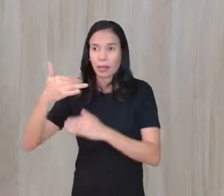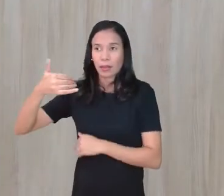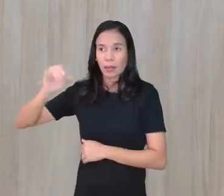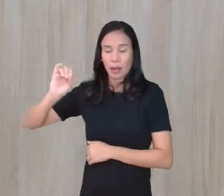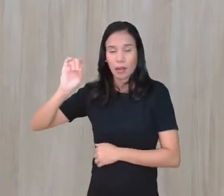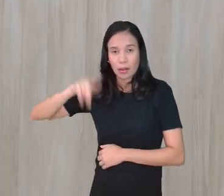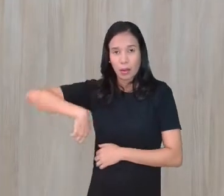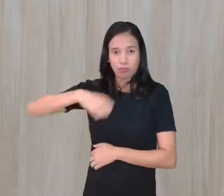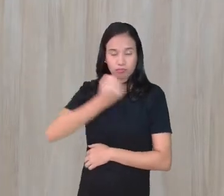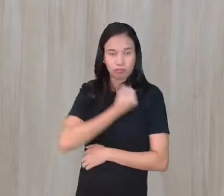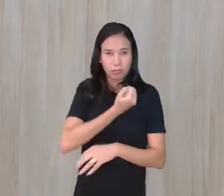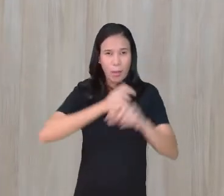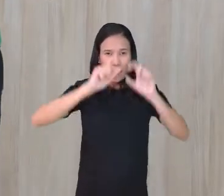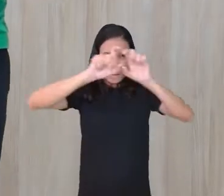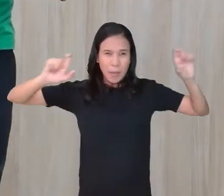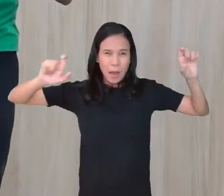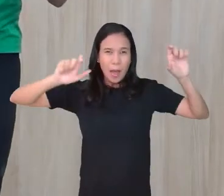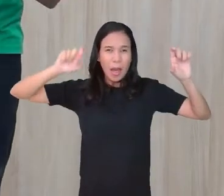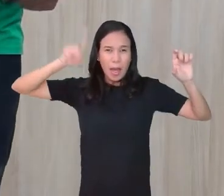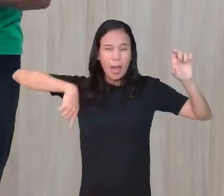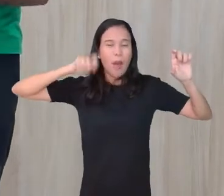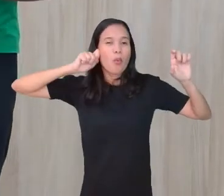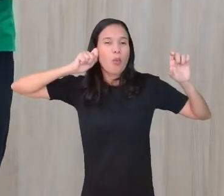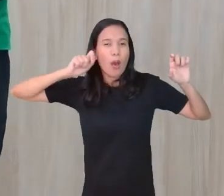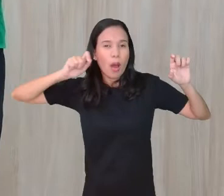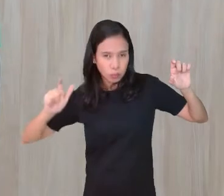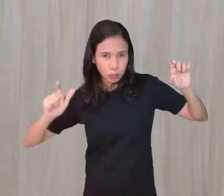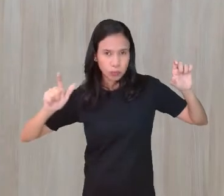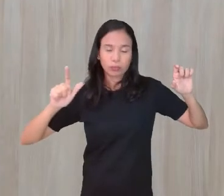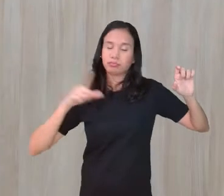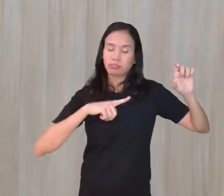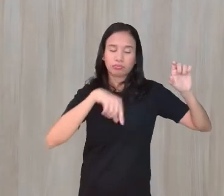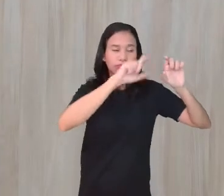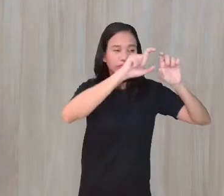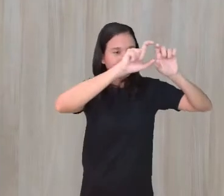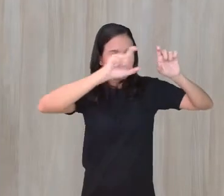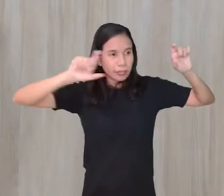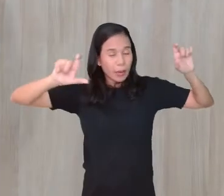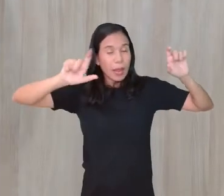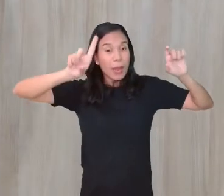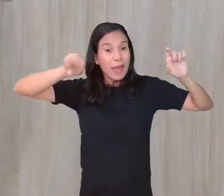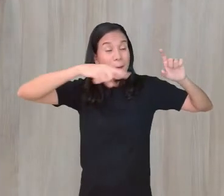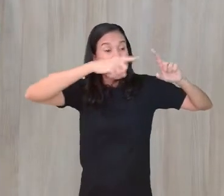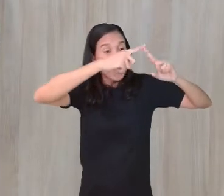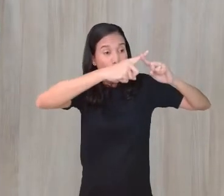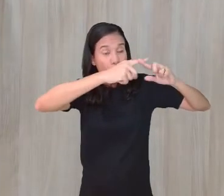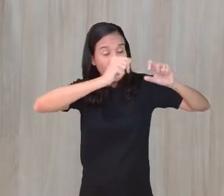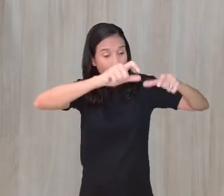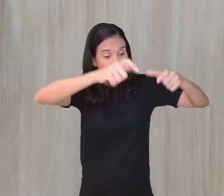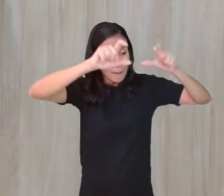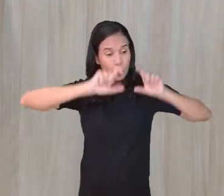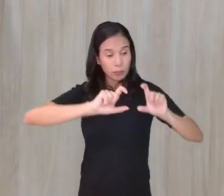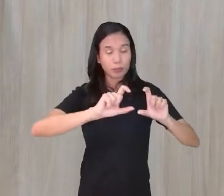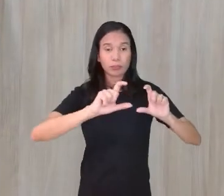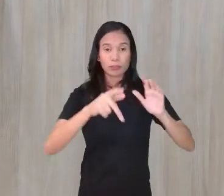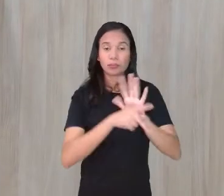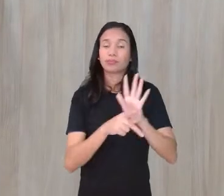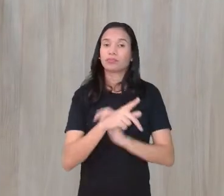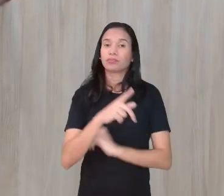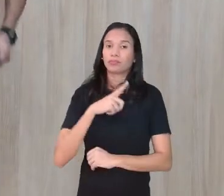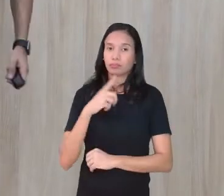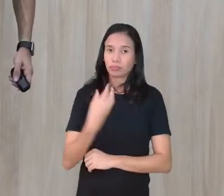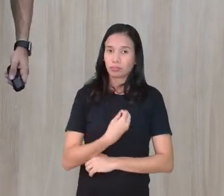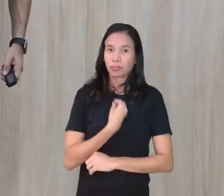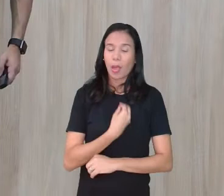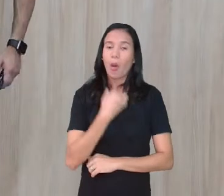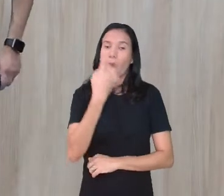de azul, tá? O 0, 1, 2 e assim por diante, e multiplicar por um número natural, tá? Então, eu